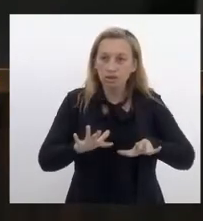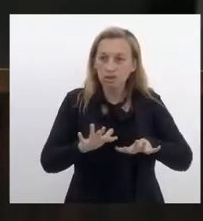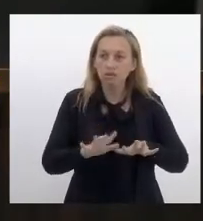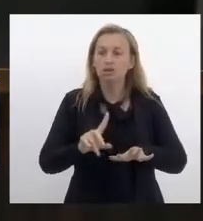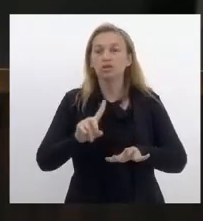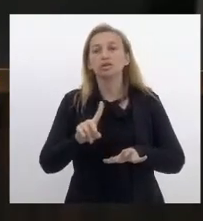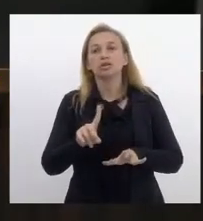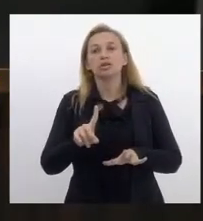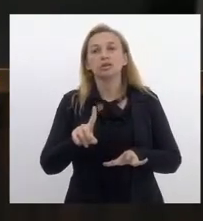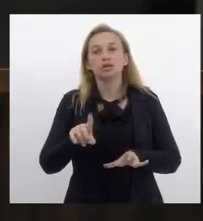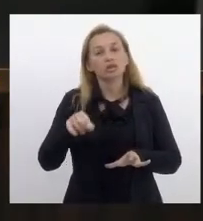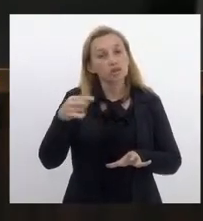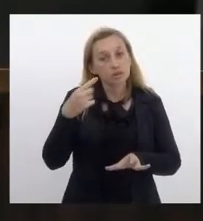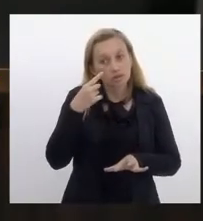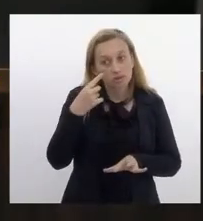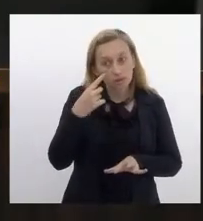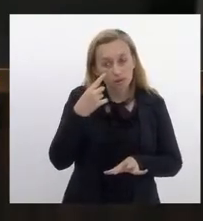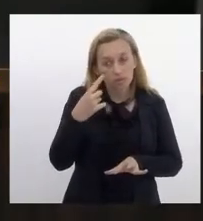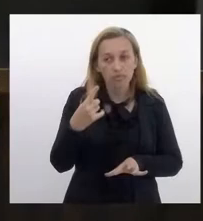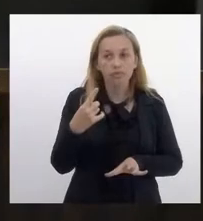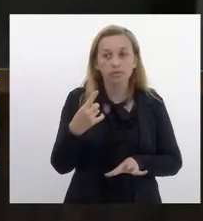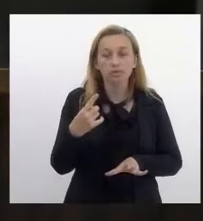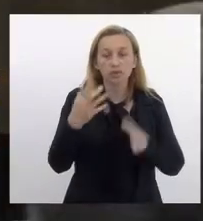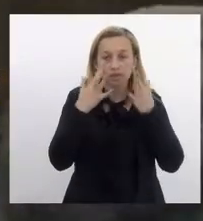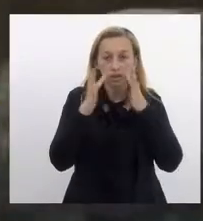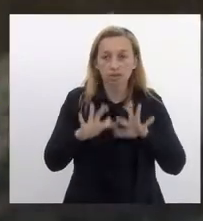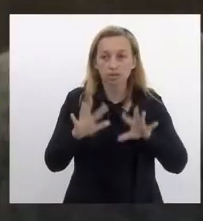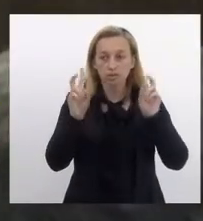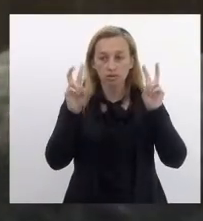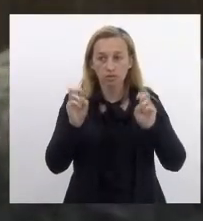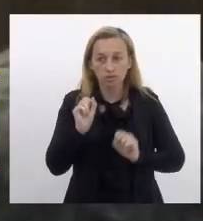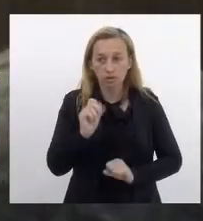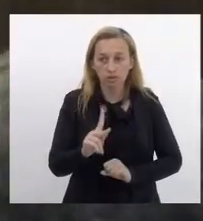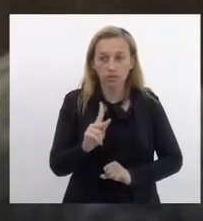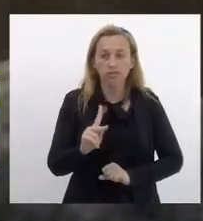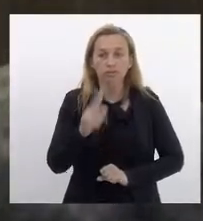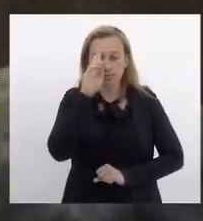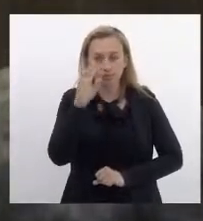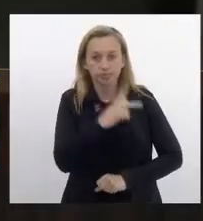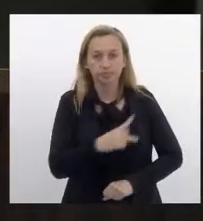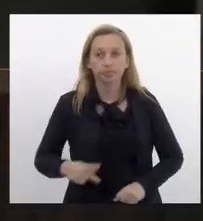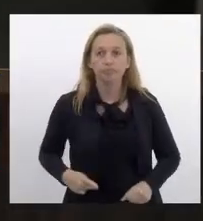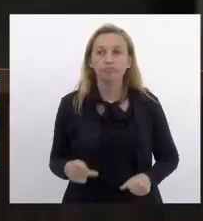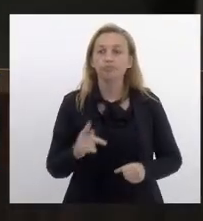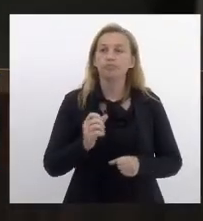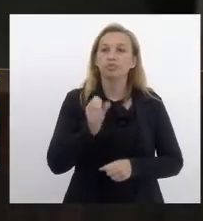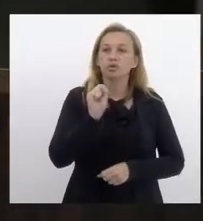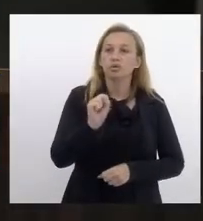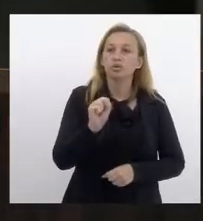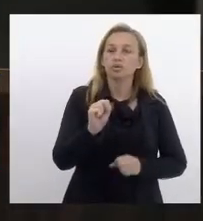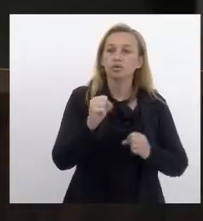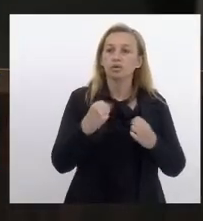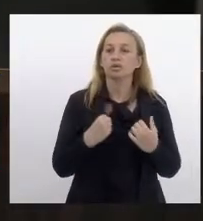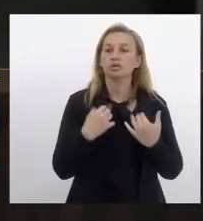ali precisa ter atenção. Ok? Sim, senhor presidente. 6 e 8 audiências